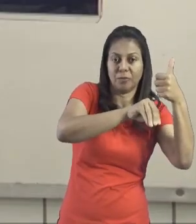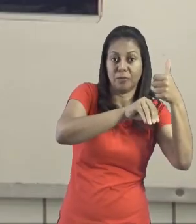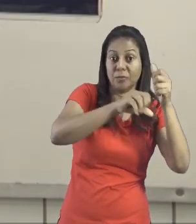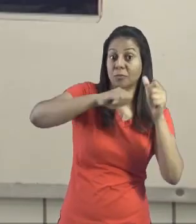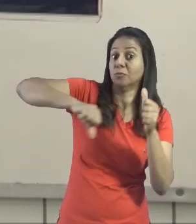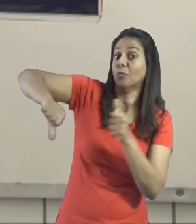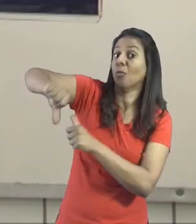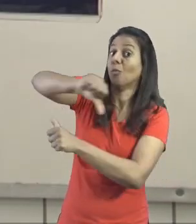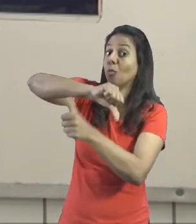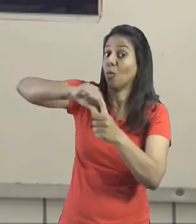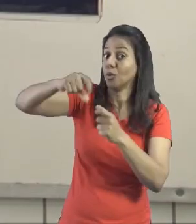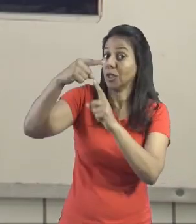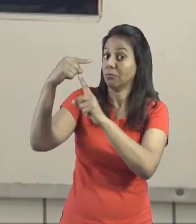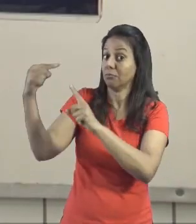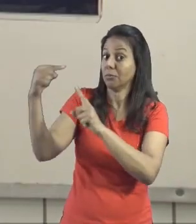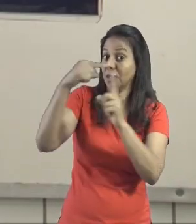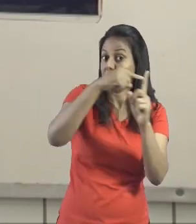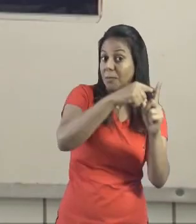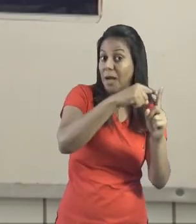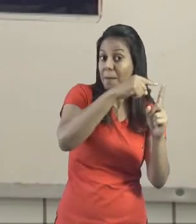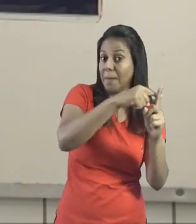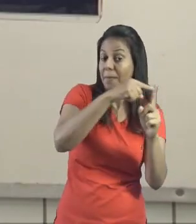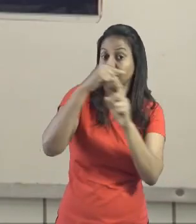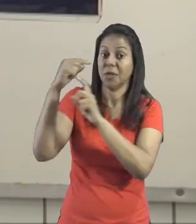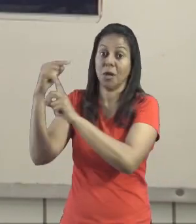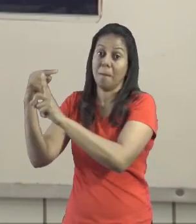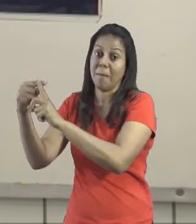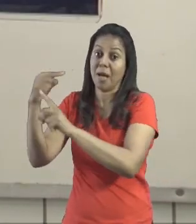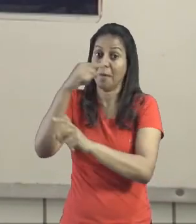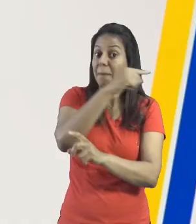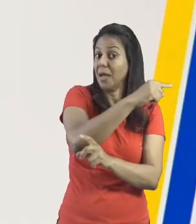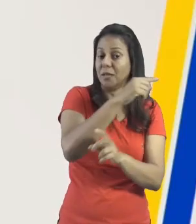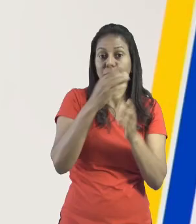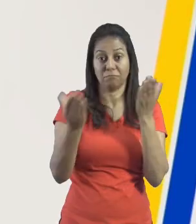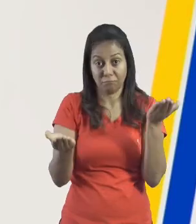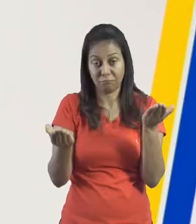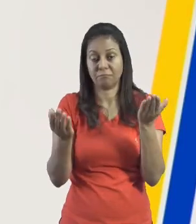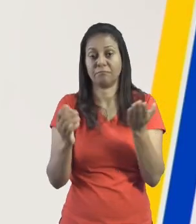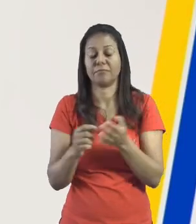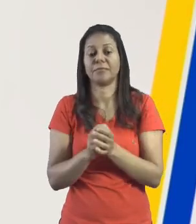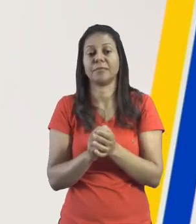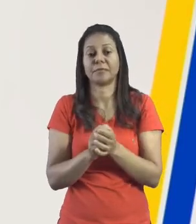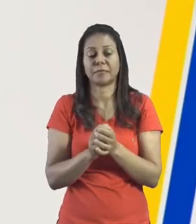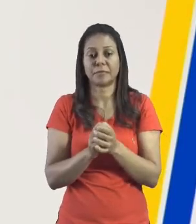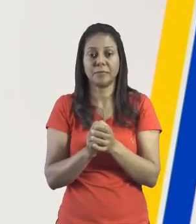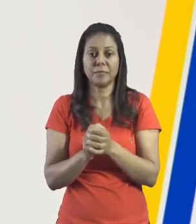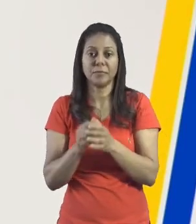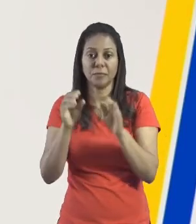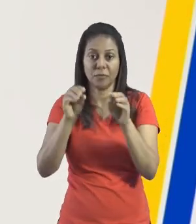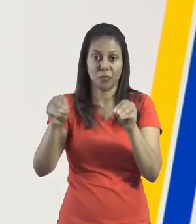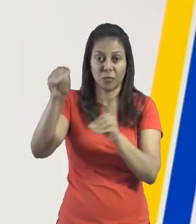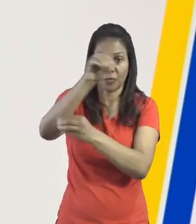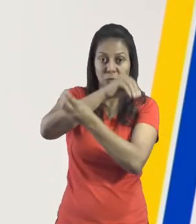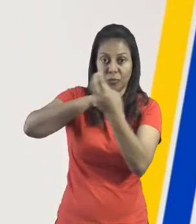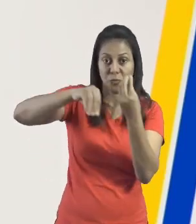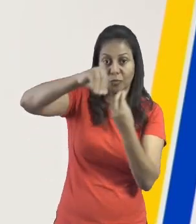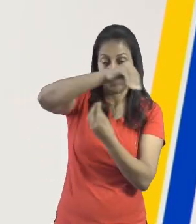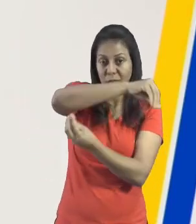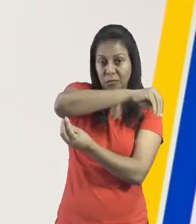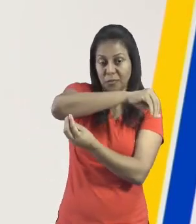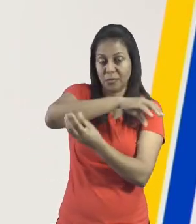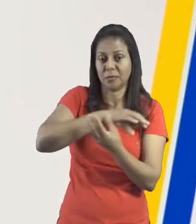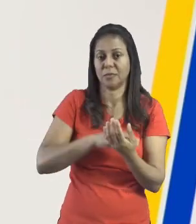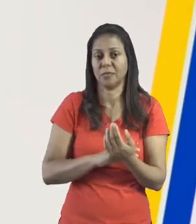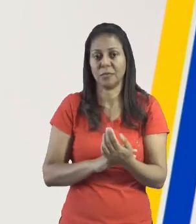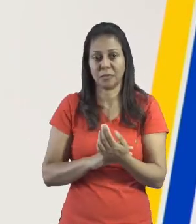de sinal. Então, trouxemos o 5x, veio o menos 5x, e trouxemos o mais x quadrado